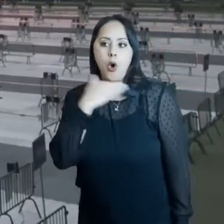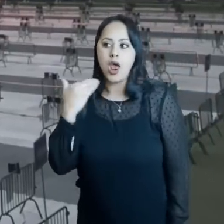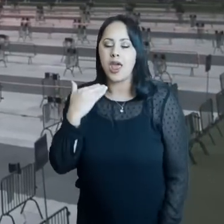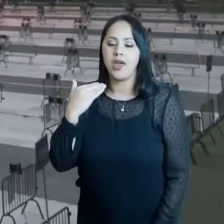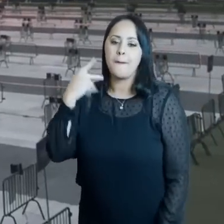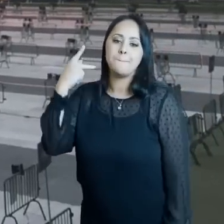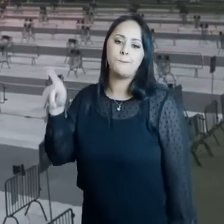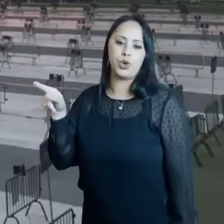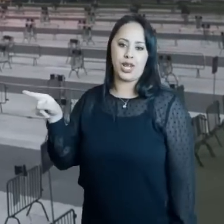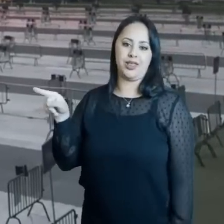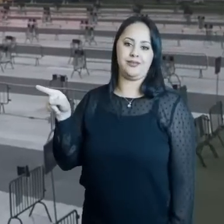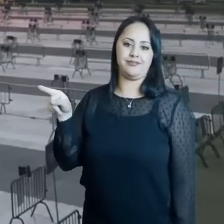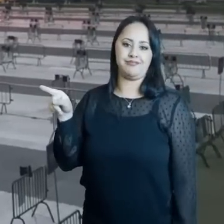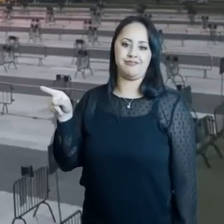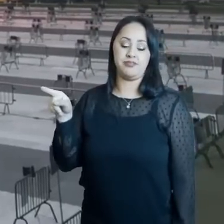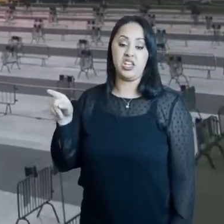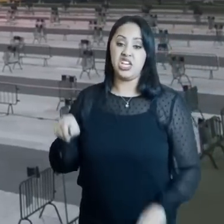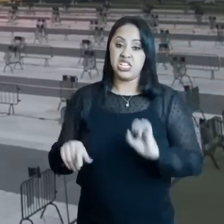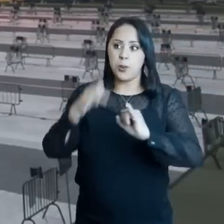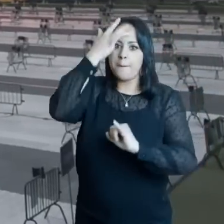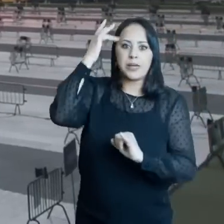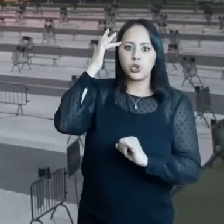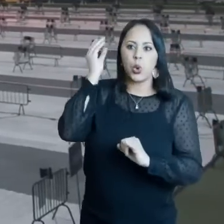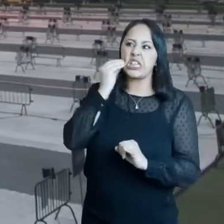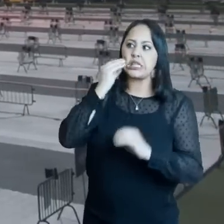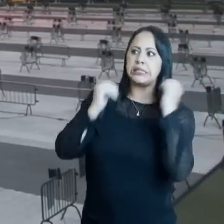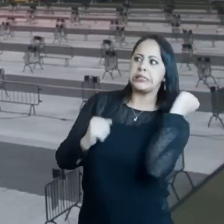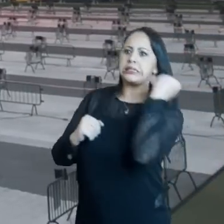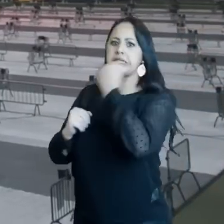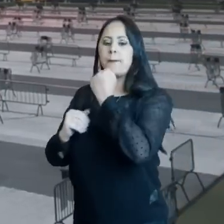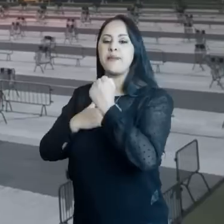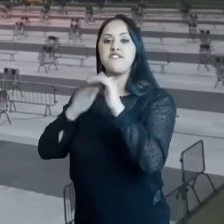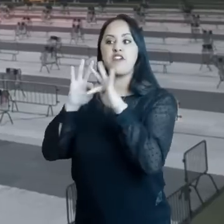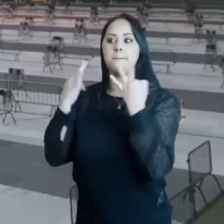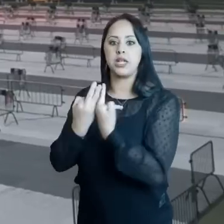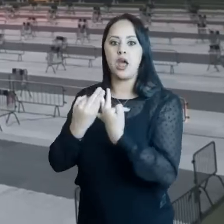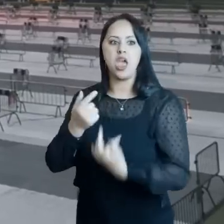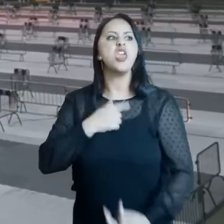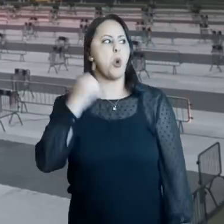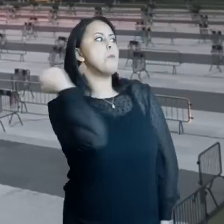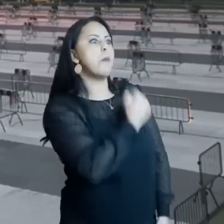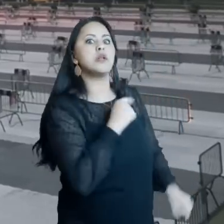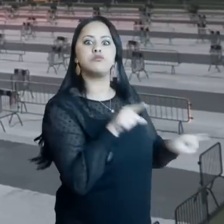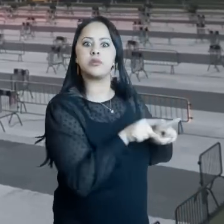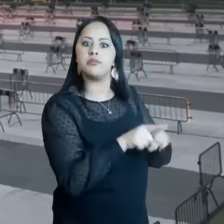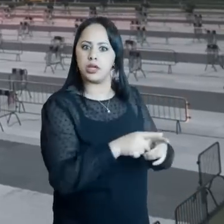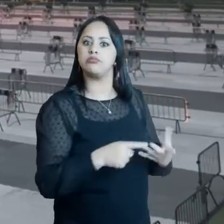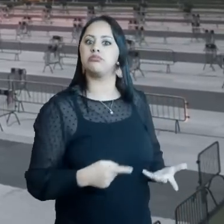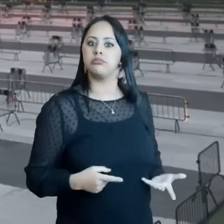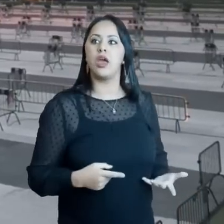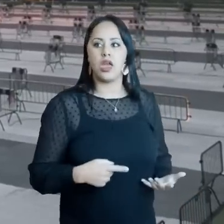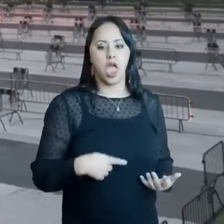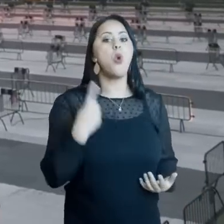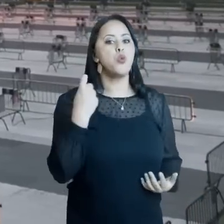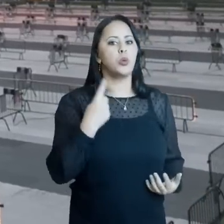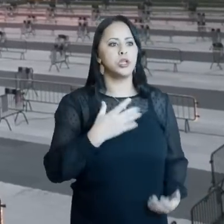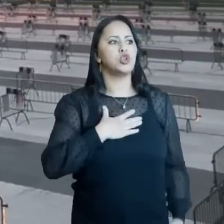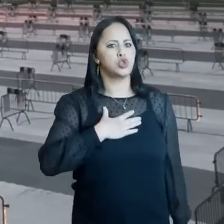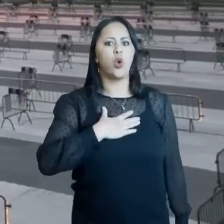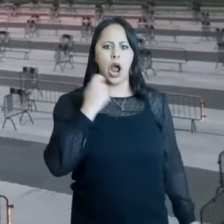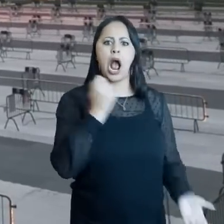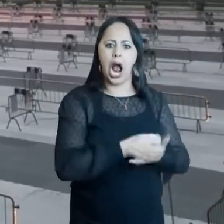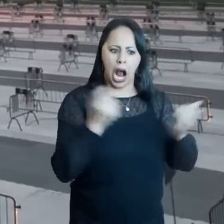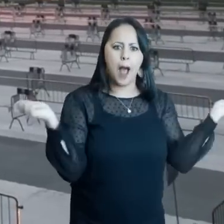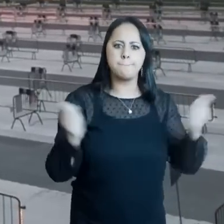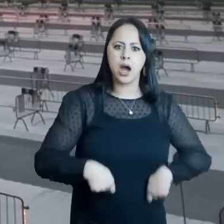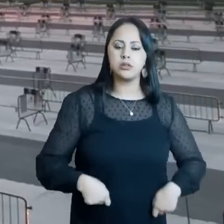Ou seja, se alguém vier atacar o meu filho, atacar a minha família, eu sou capaz de matar, sim. É o único momento que eu sou capaz de matar. E